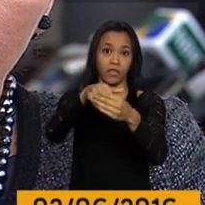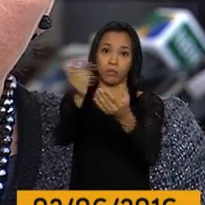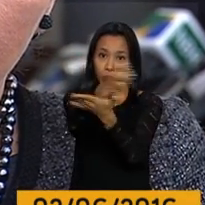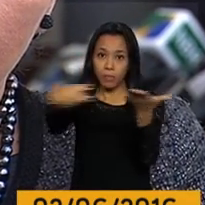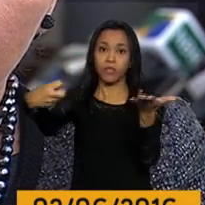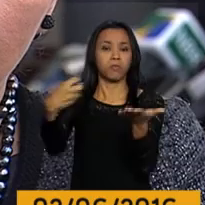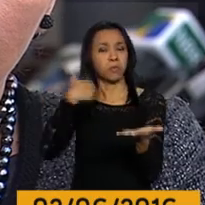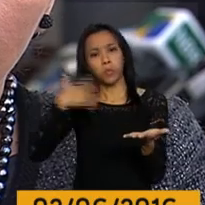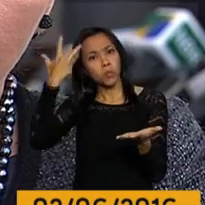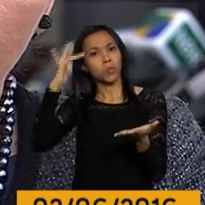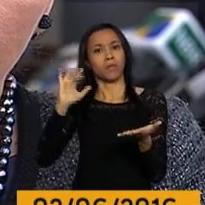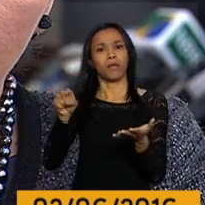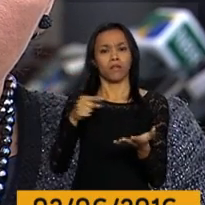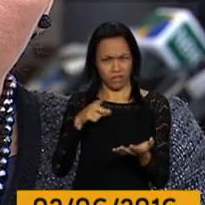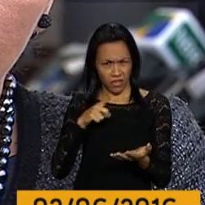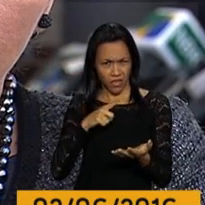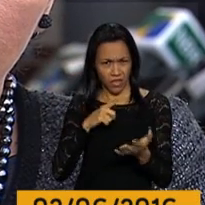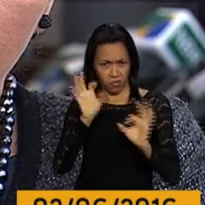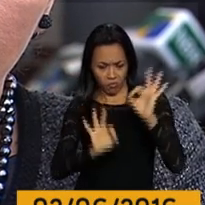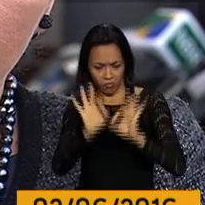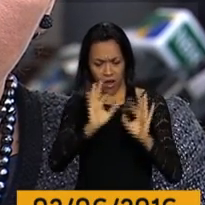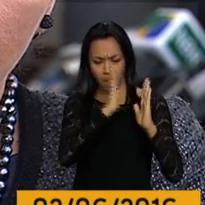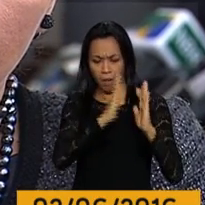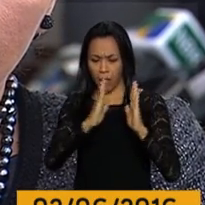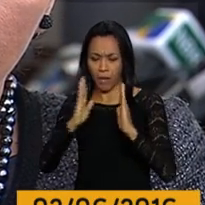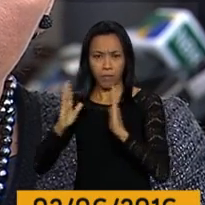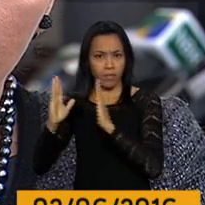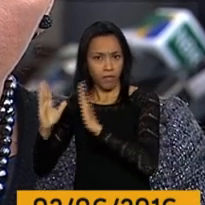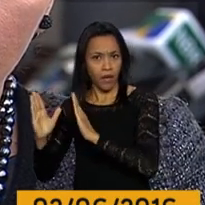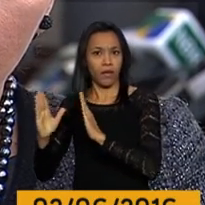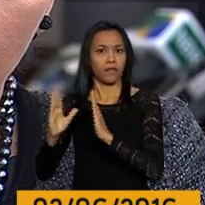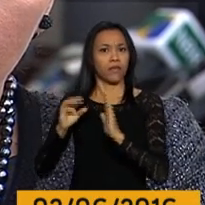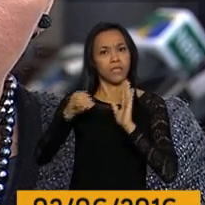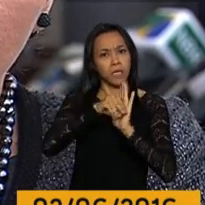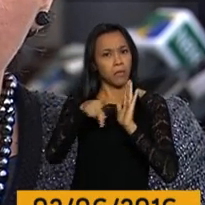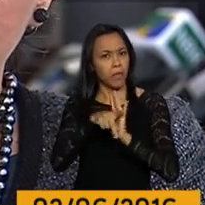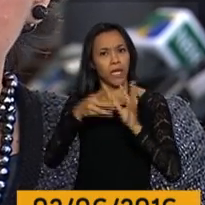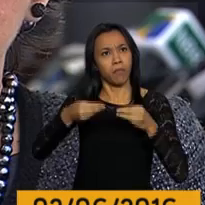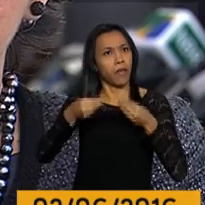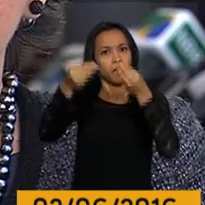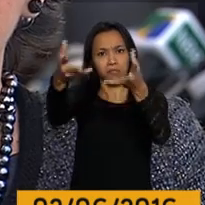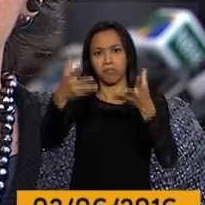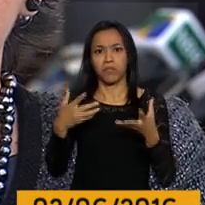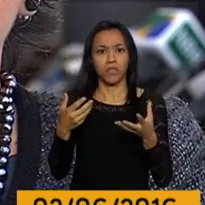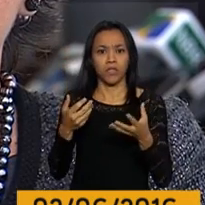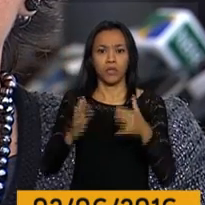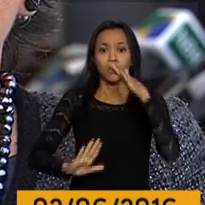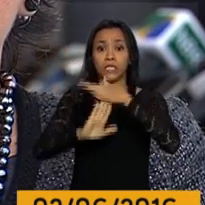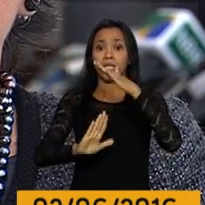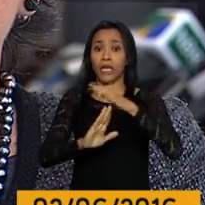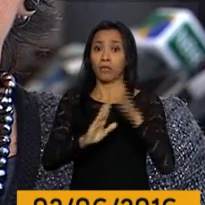Oliveira, se tem um cronograma, uma data para mandar estas medidas, o PEC do teto de despesas